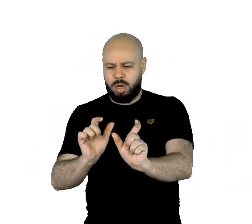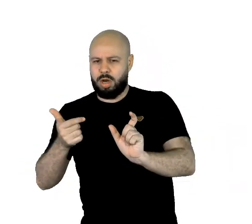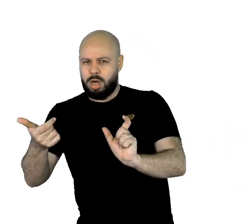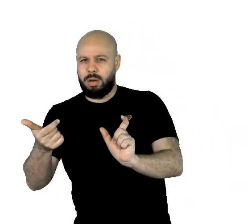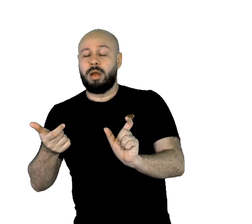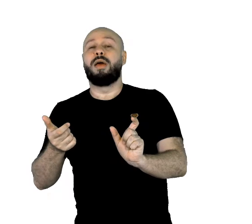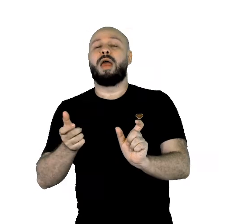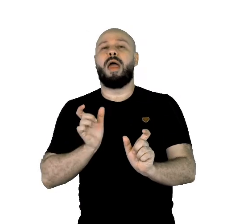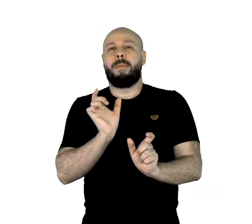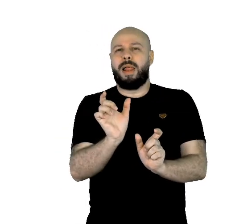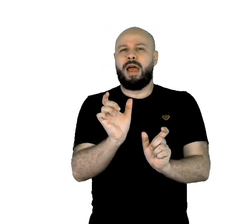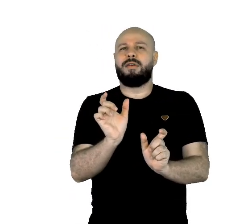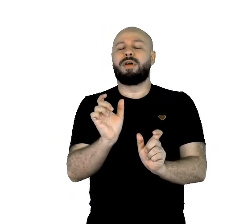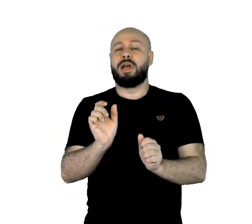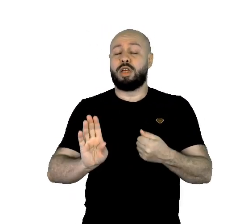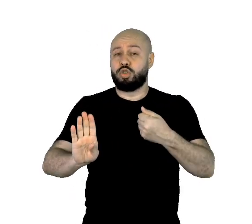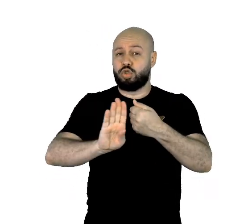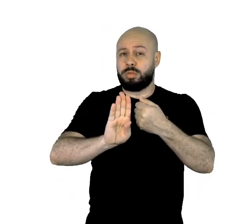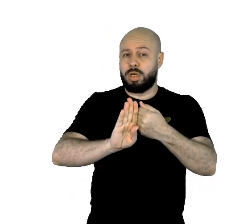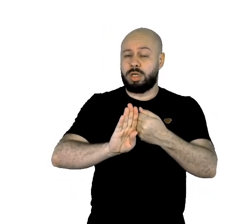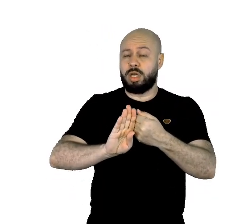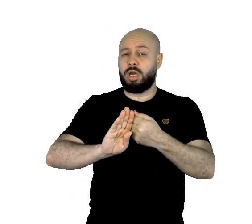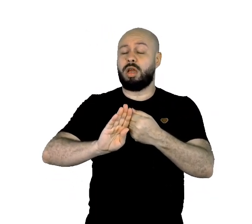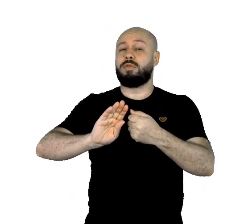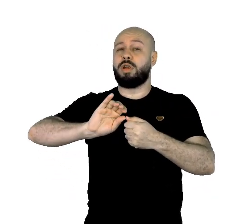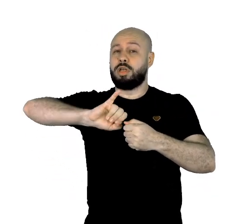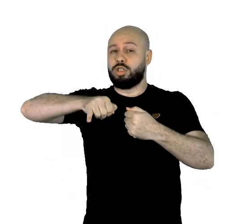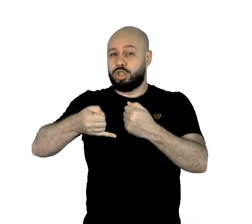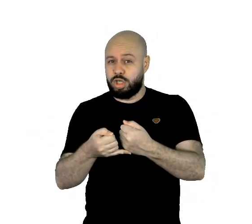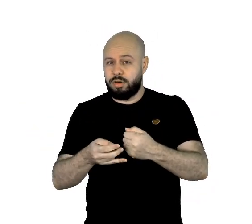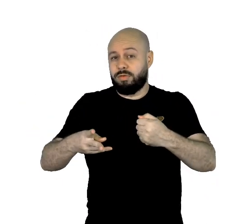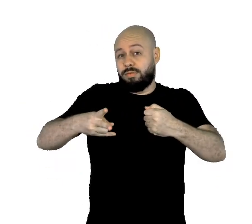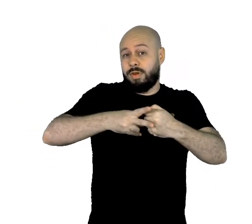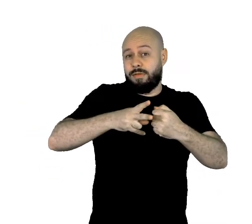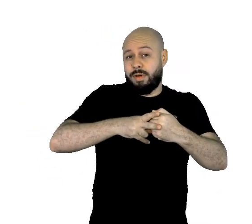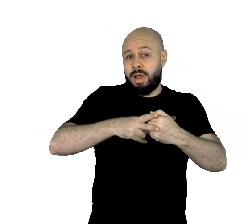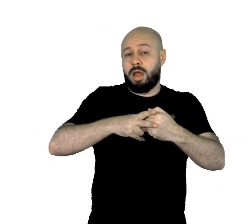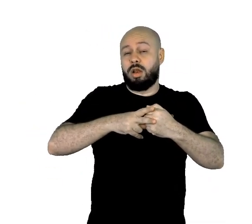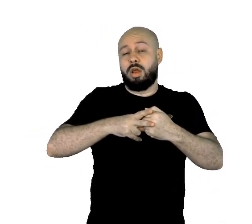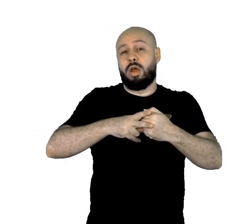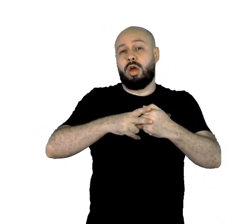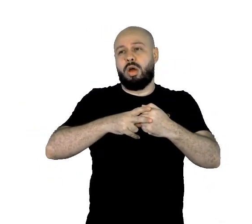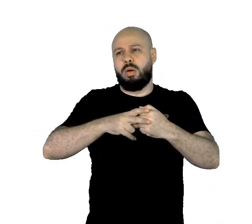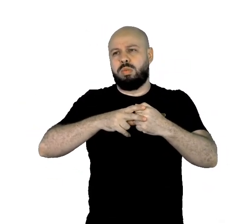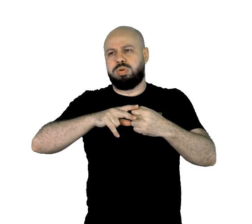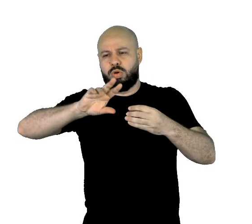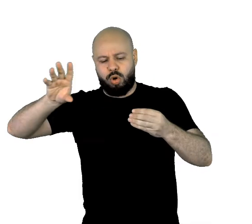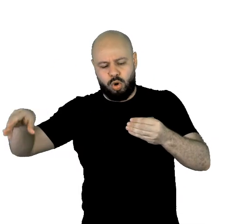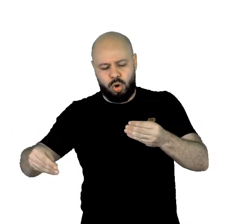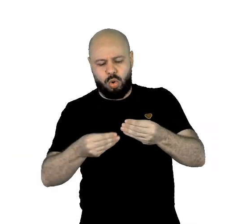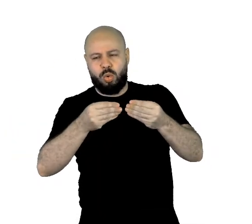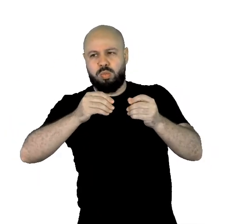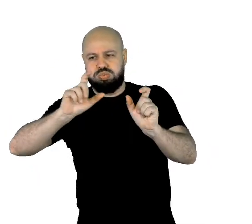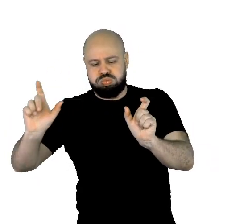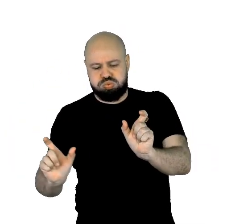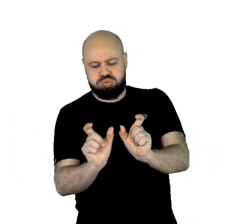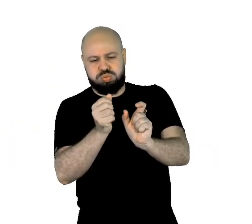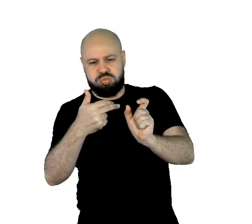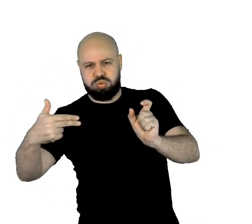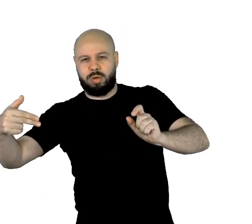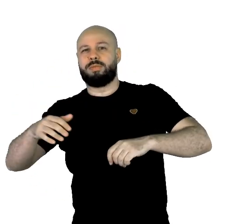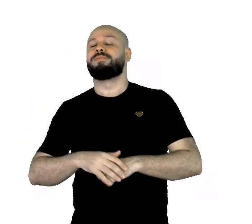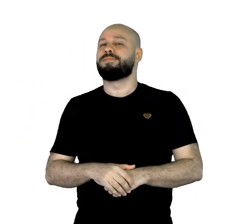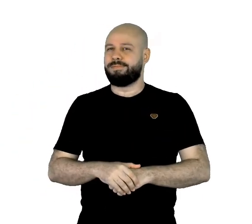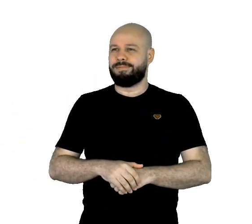palavras, substantivos, adjetivos, verbos, complementos, entre outros, que, segundo o seu